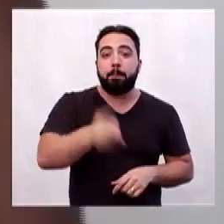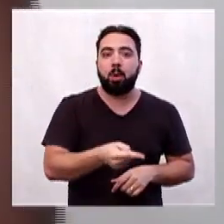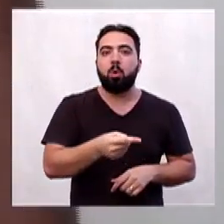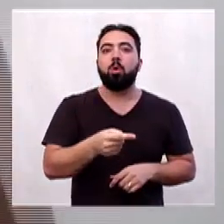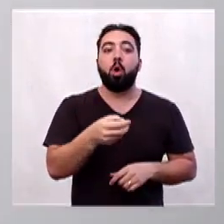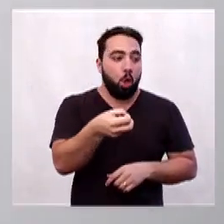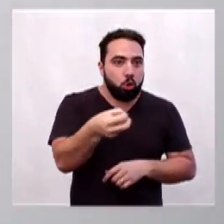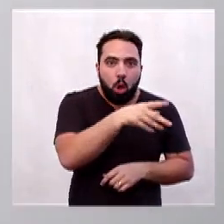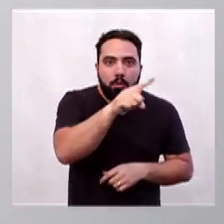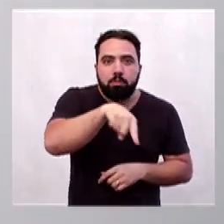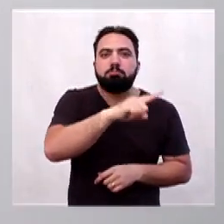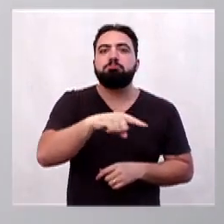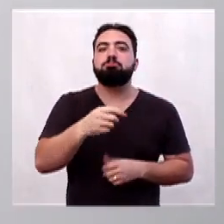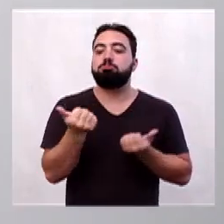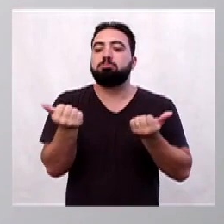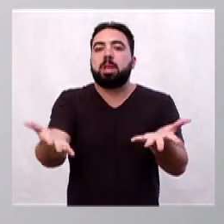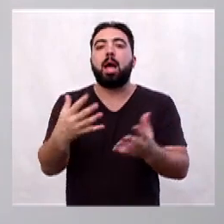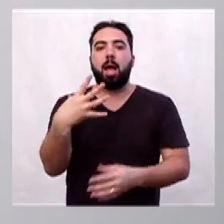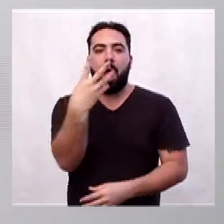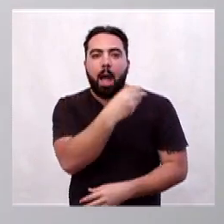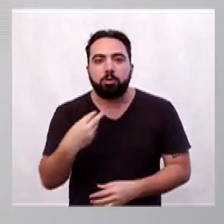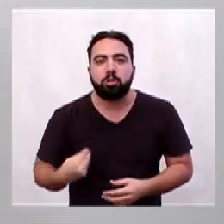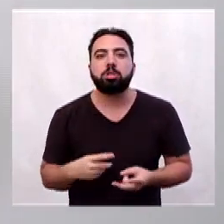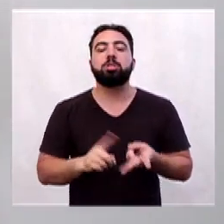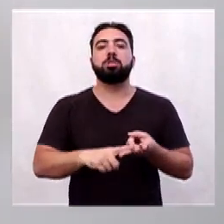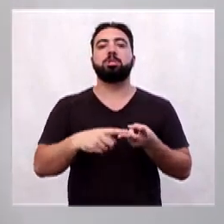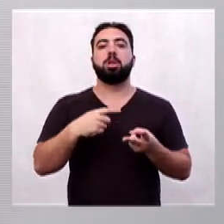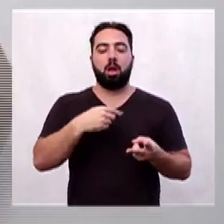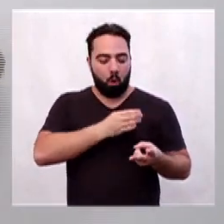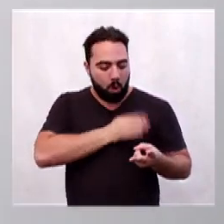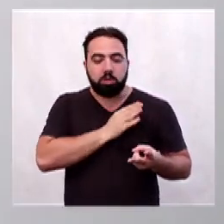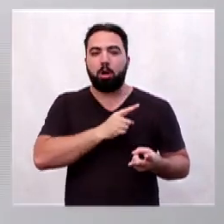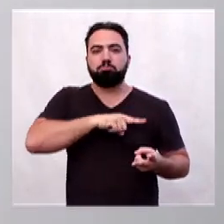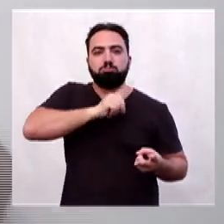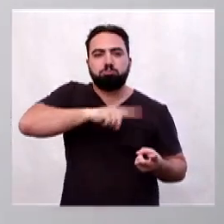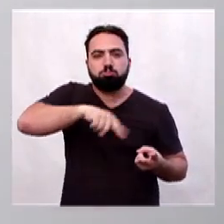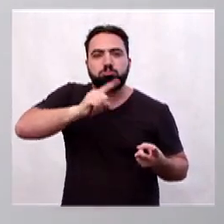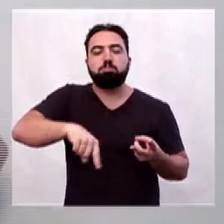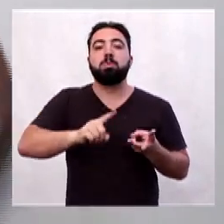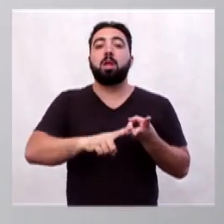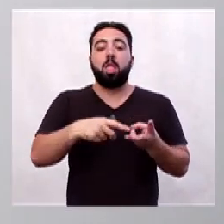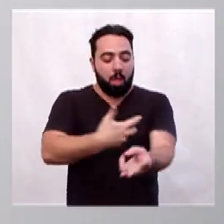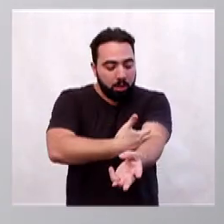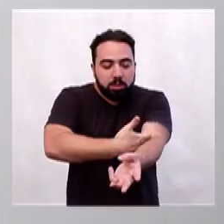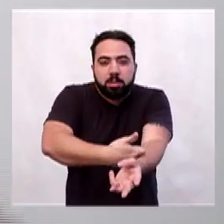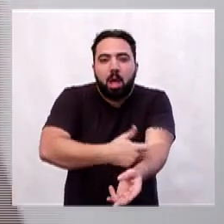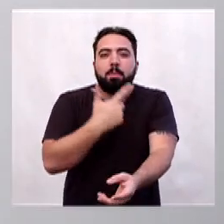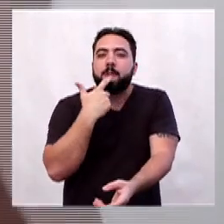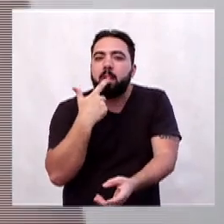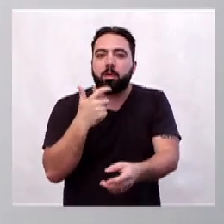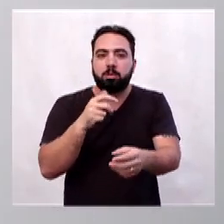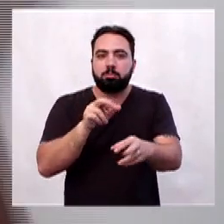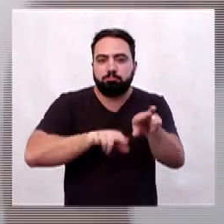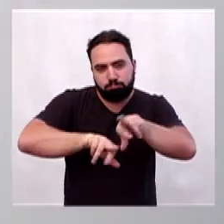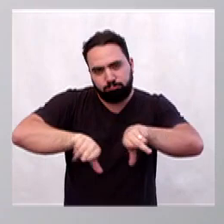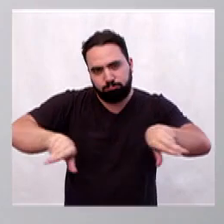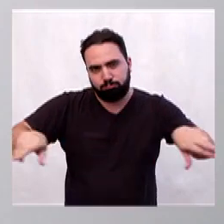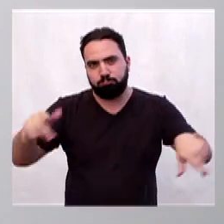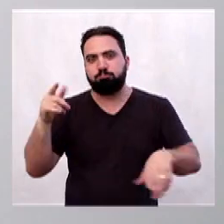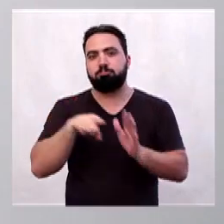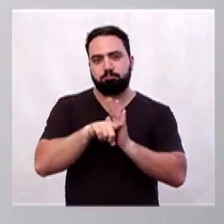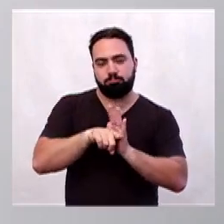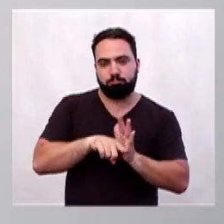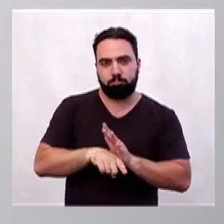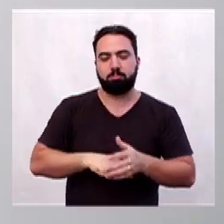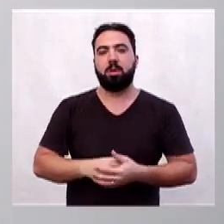clínicas oferecem às famílias, como a do Osvaldo, raio-x, eletrocardiograma e laboratório para exames clínicos e